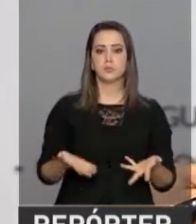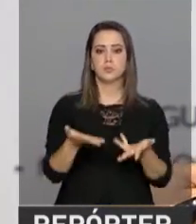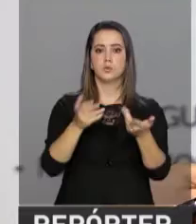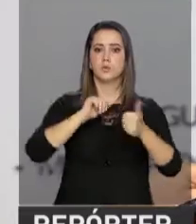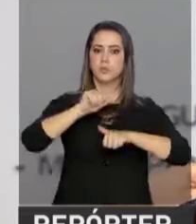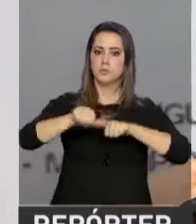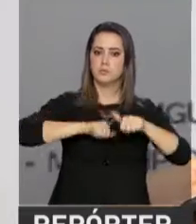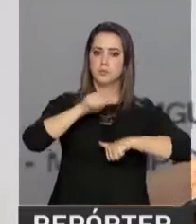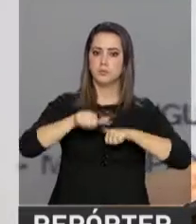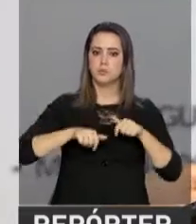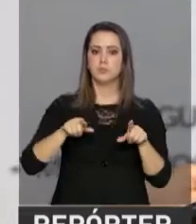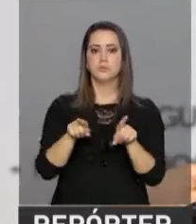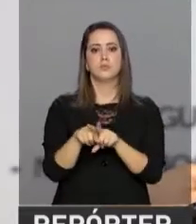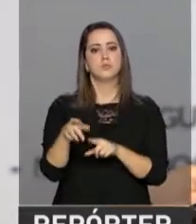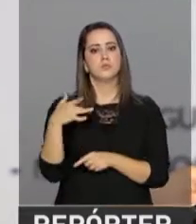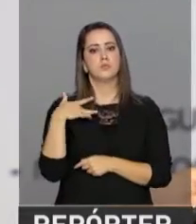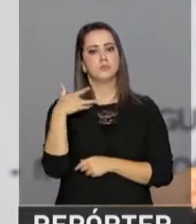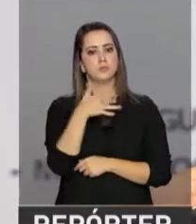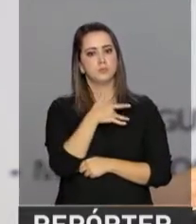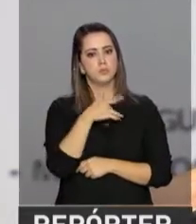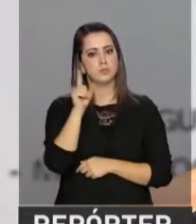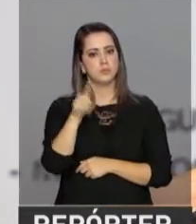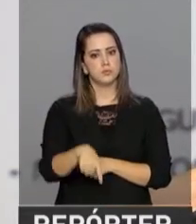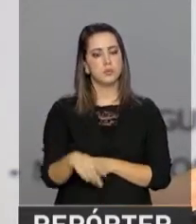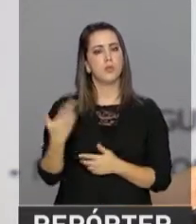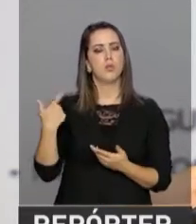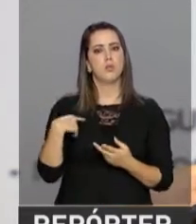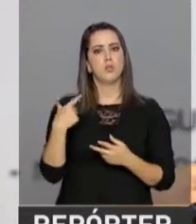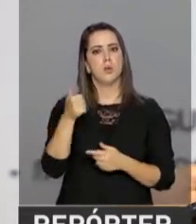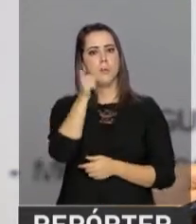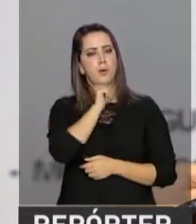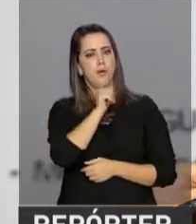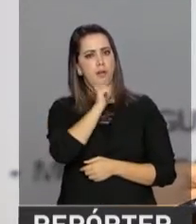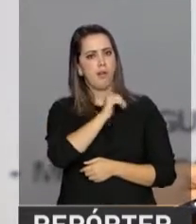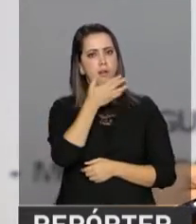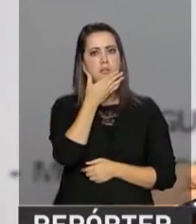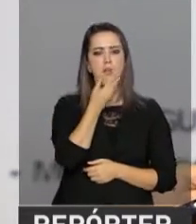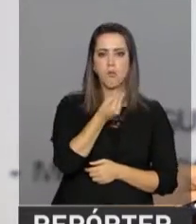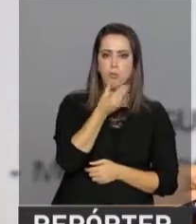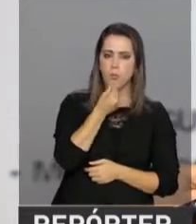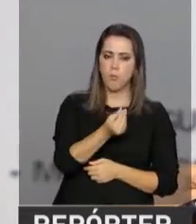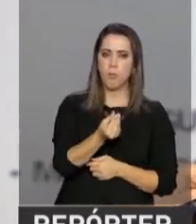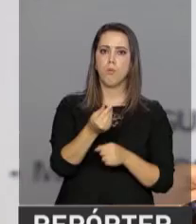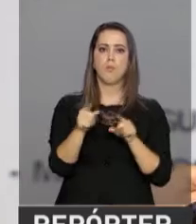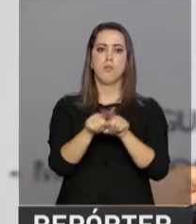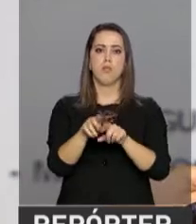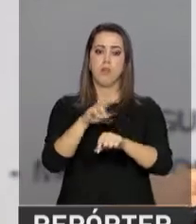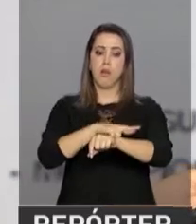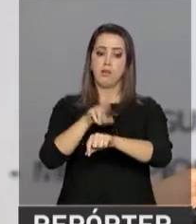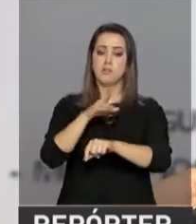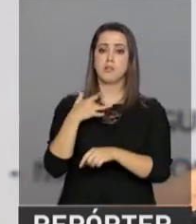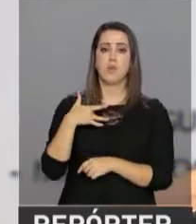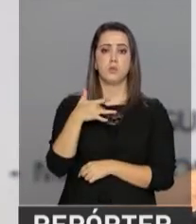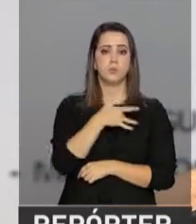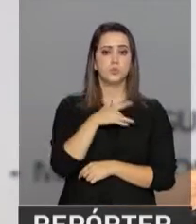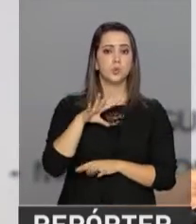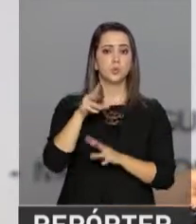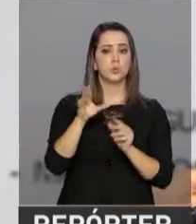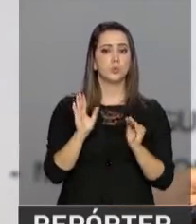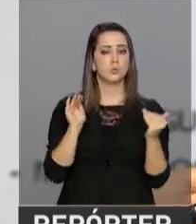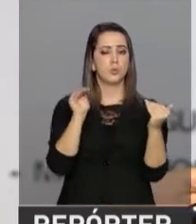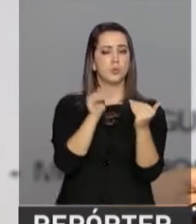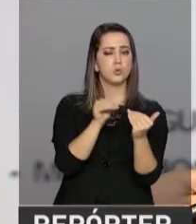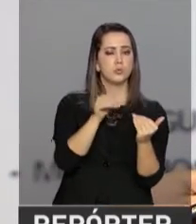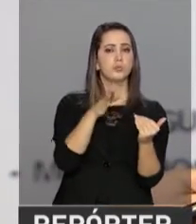mudanças a saúde também os recortes de gênero de recortes raciais também no âmbito da saúde para que todas as políticas públicas